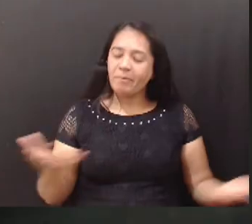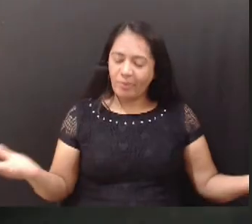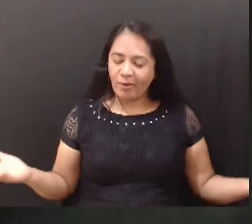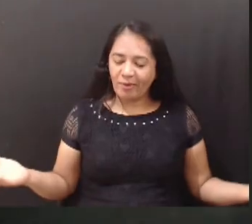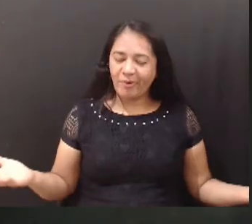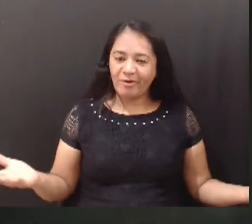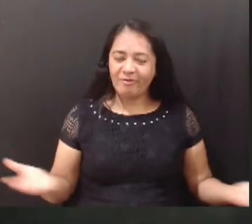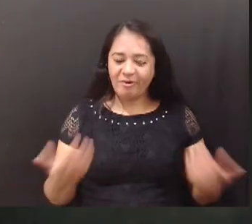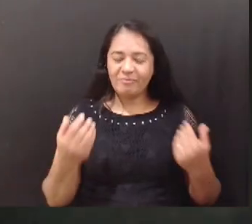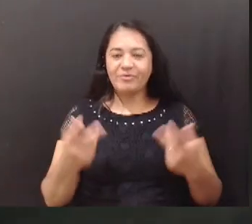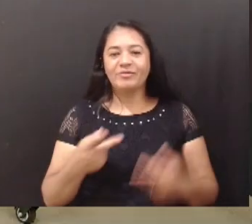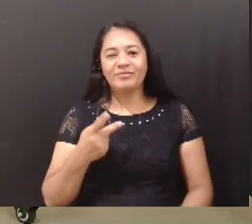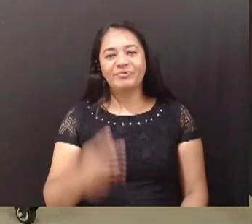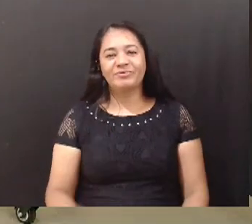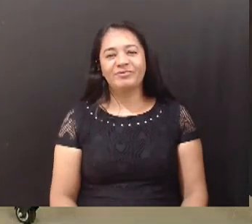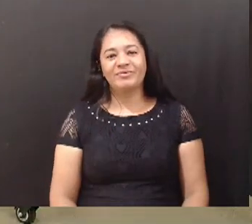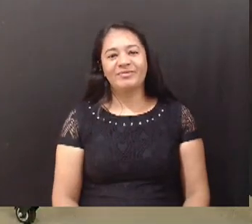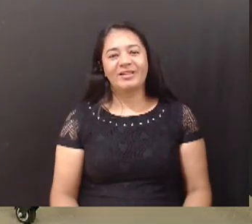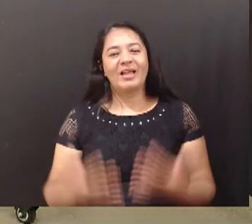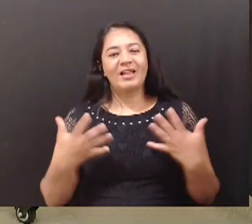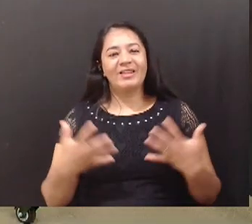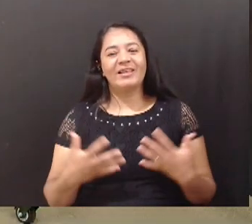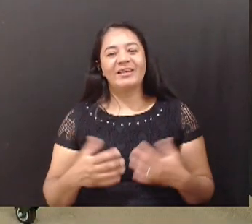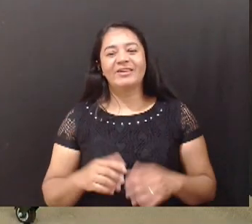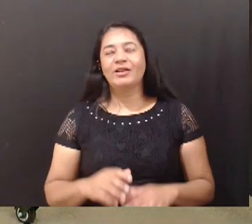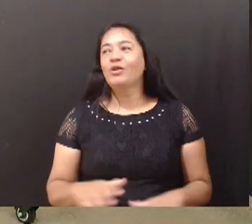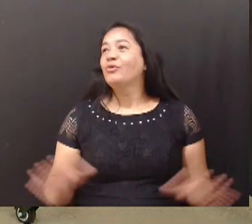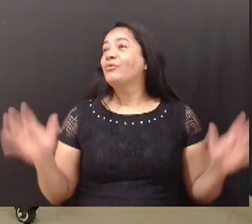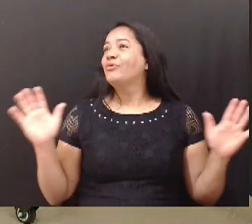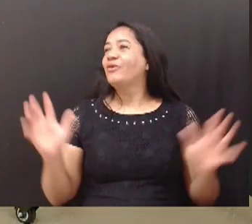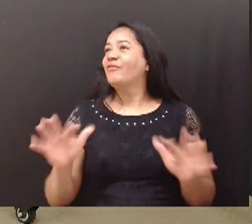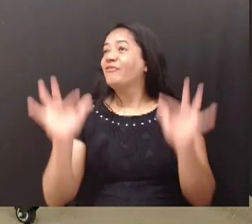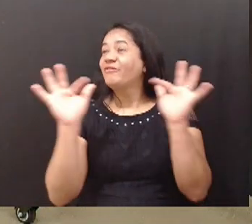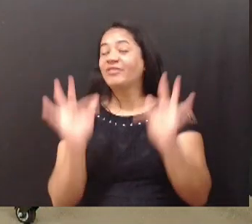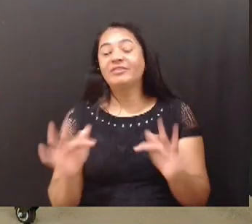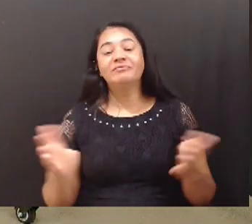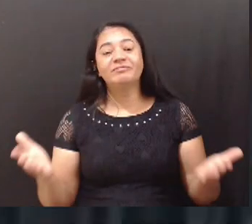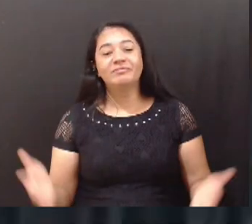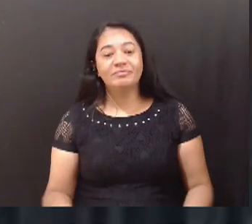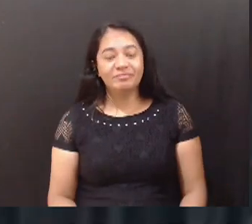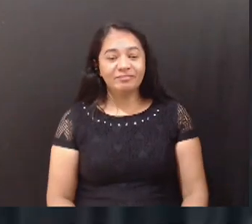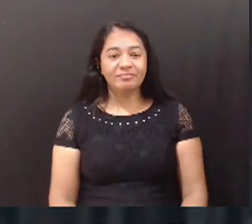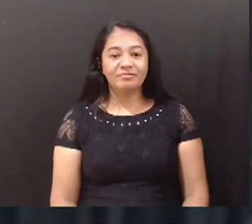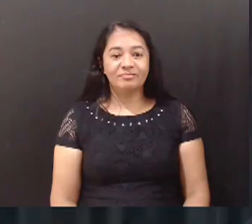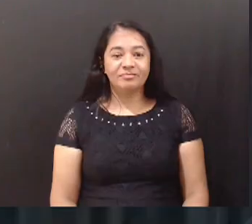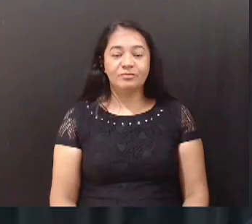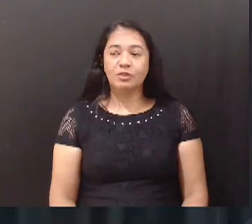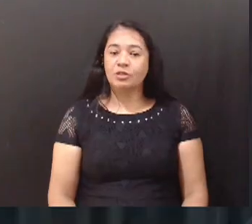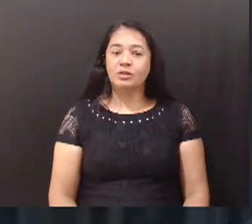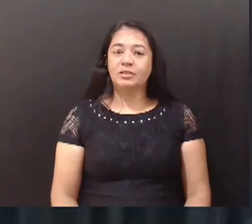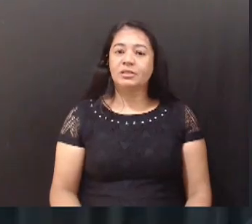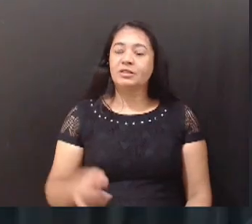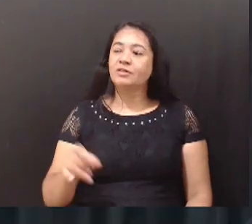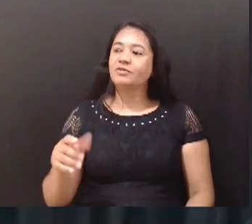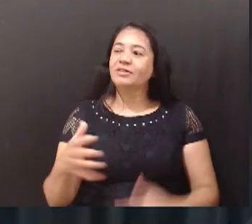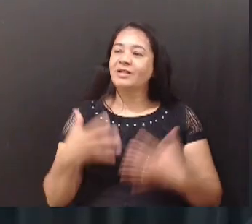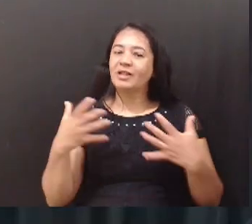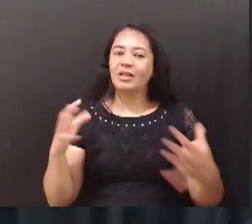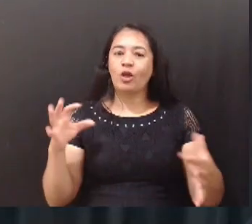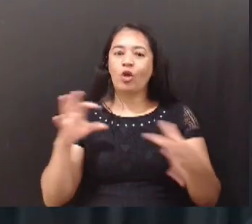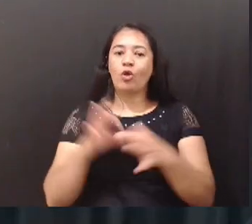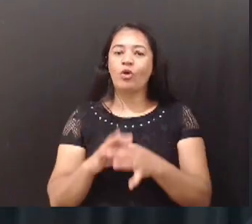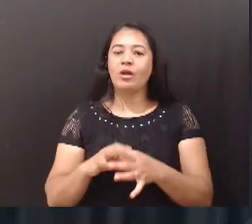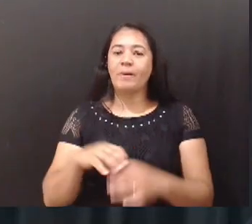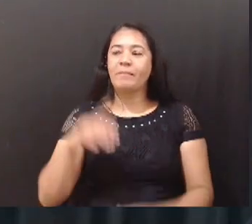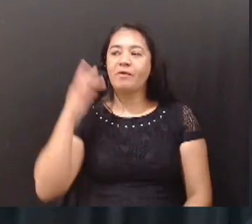da alegria, extravasar, ficar feliz, e aí? Quando você está alegre, você se conecta mais fácil ou é mais